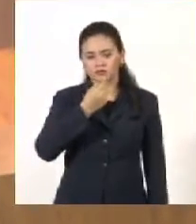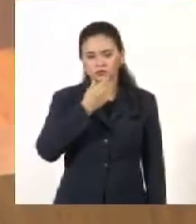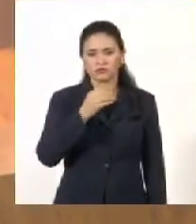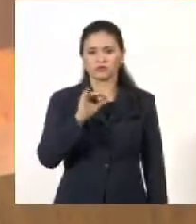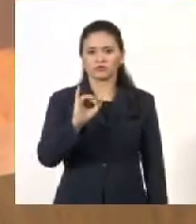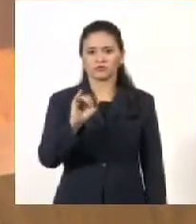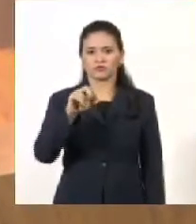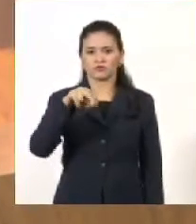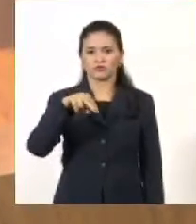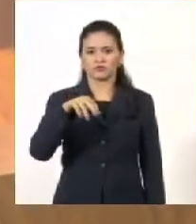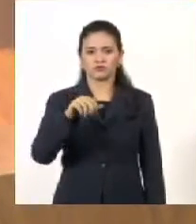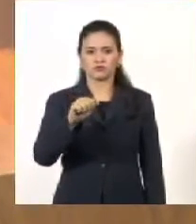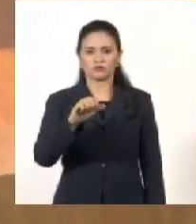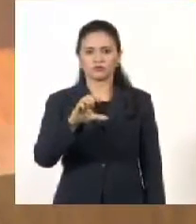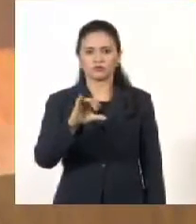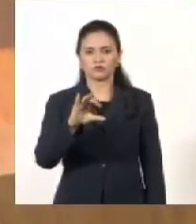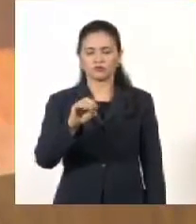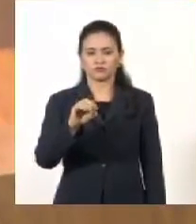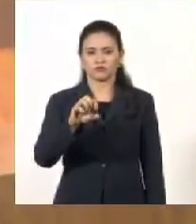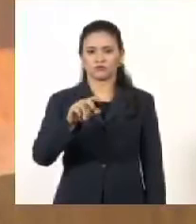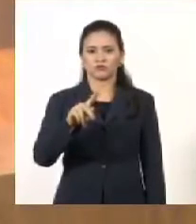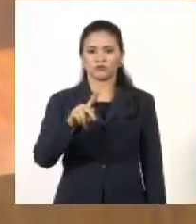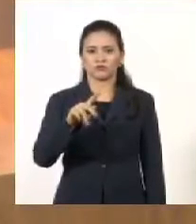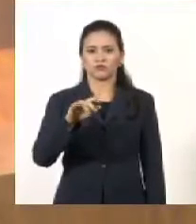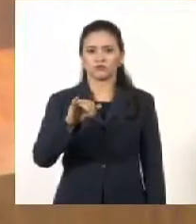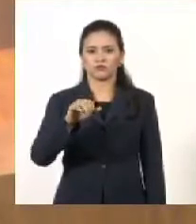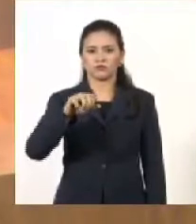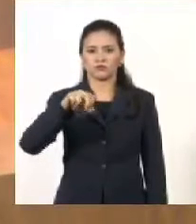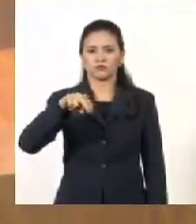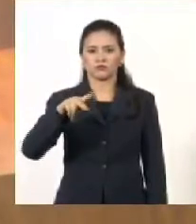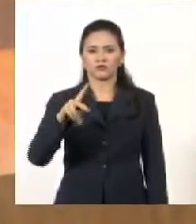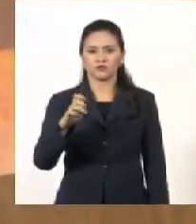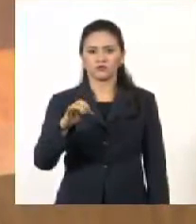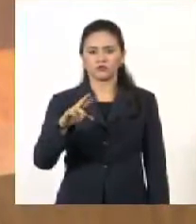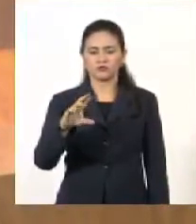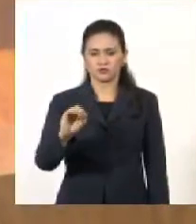era ligada à cidade de Alcântara.